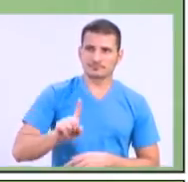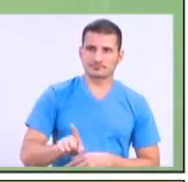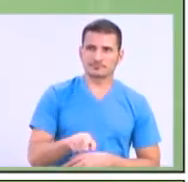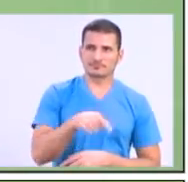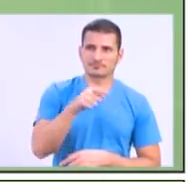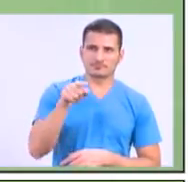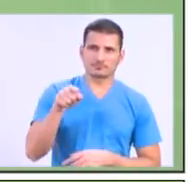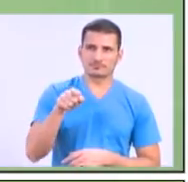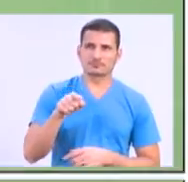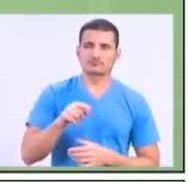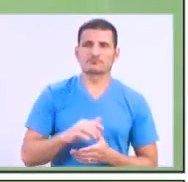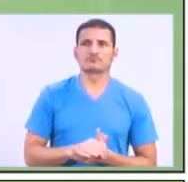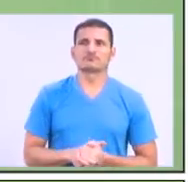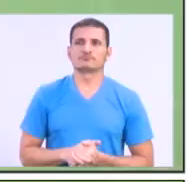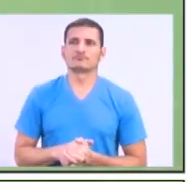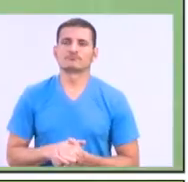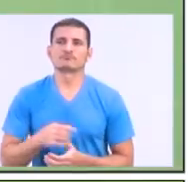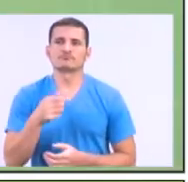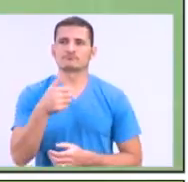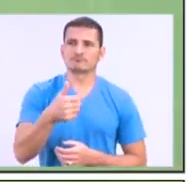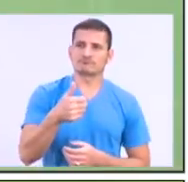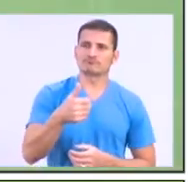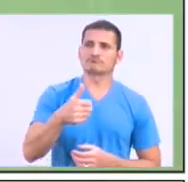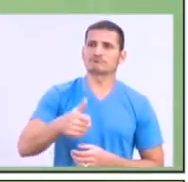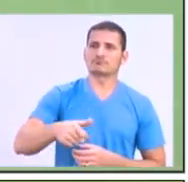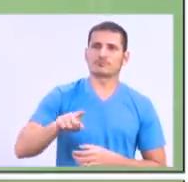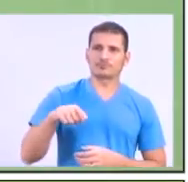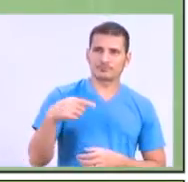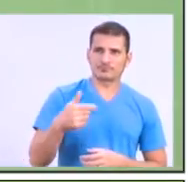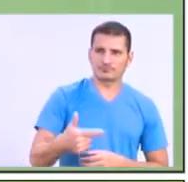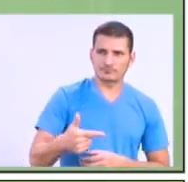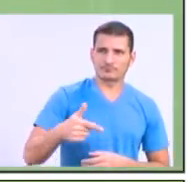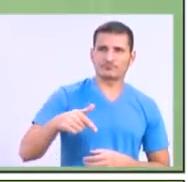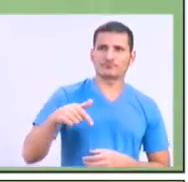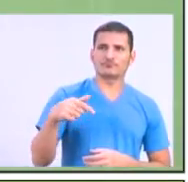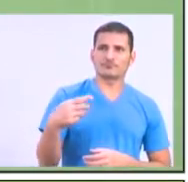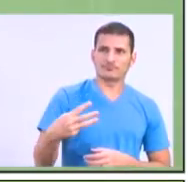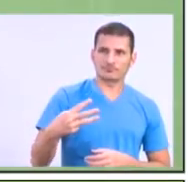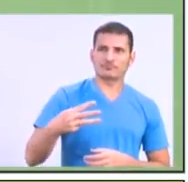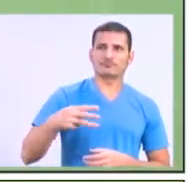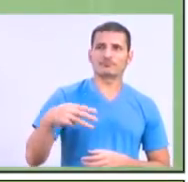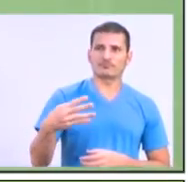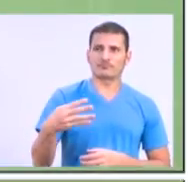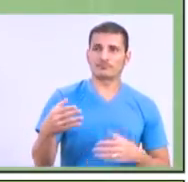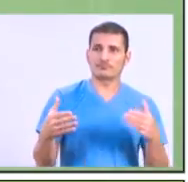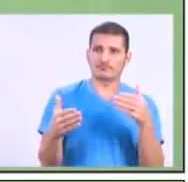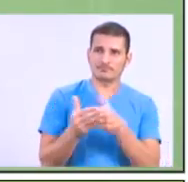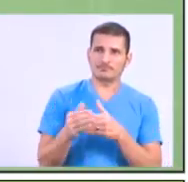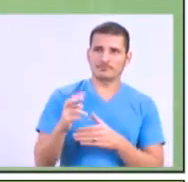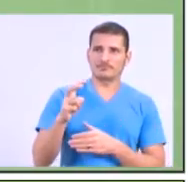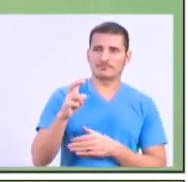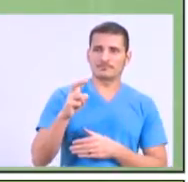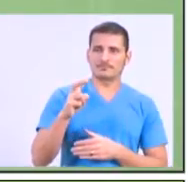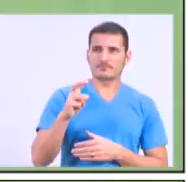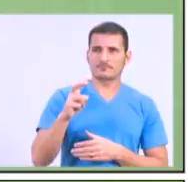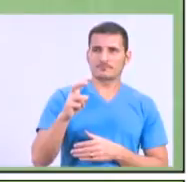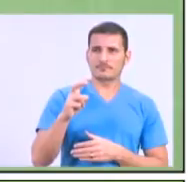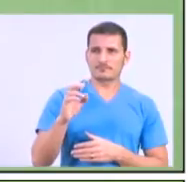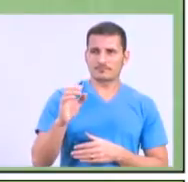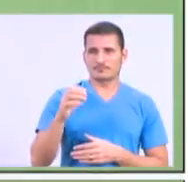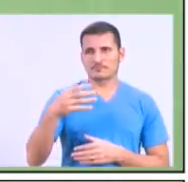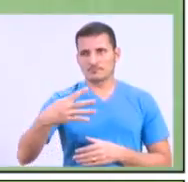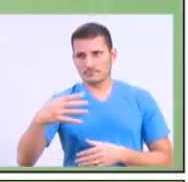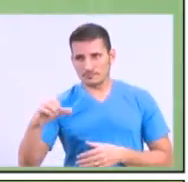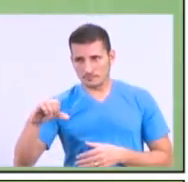determinado momento vai ser 1, vai ser 2, vai ser 3, vai ser 4, até chegar em 50. Né? Quando chegar em 40, até chegar em